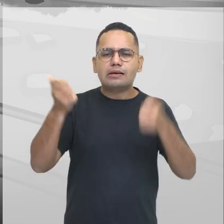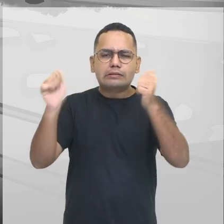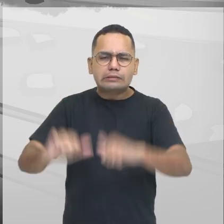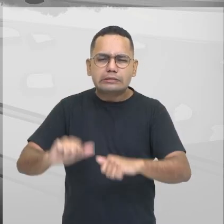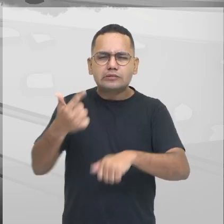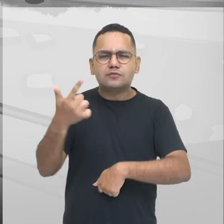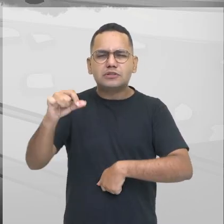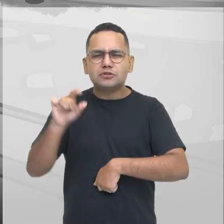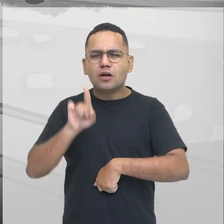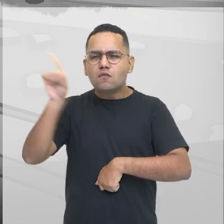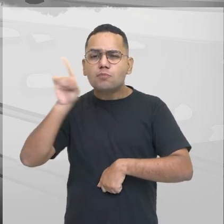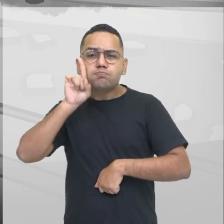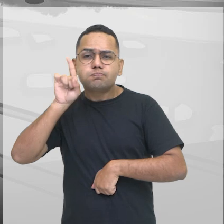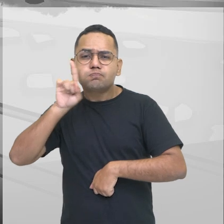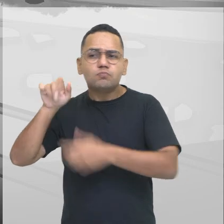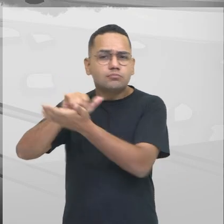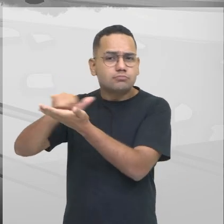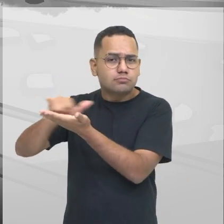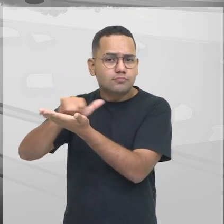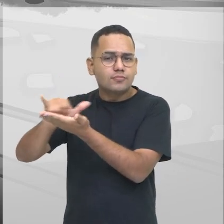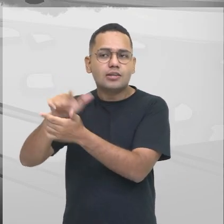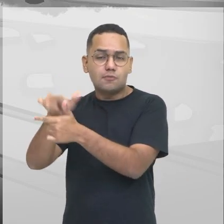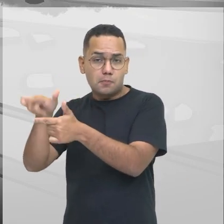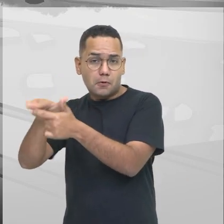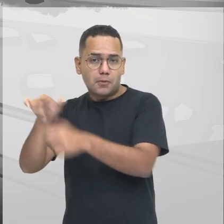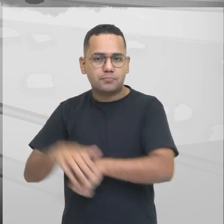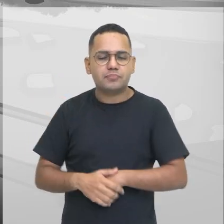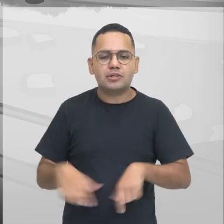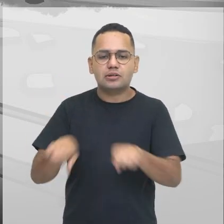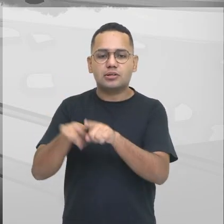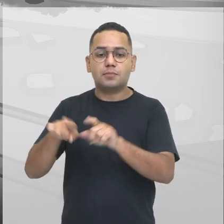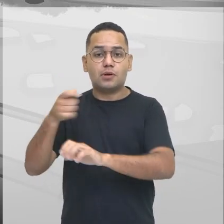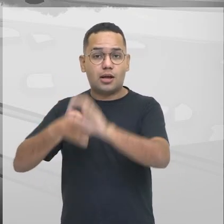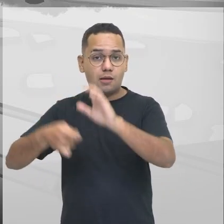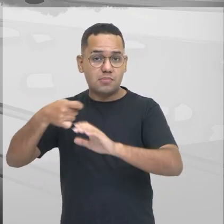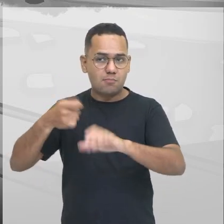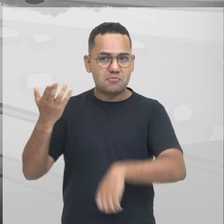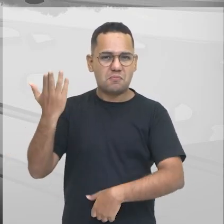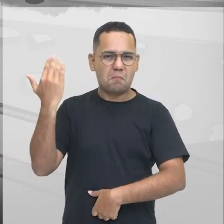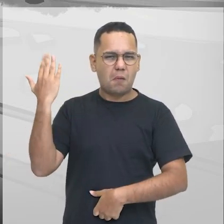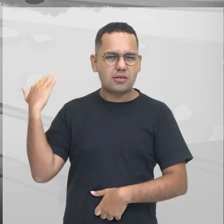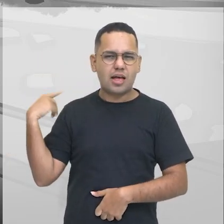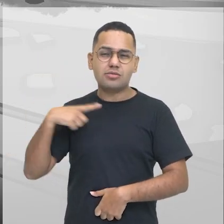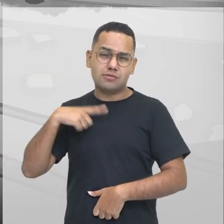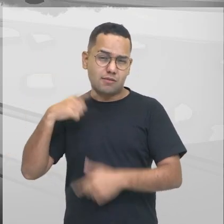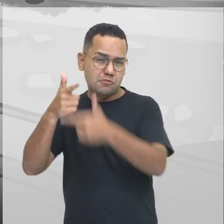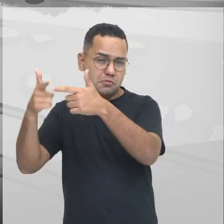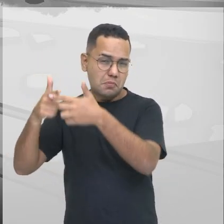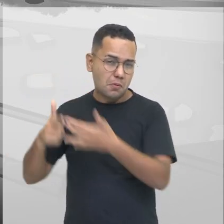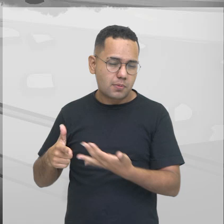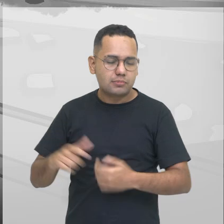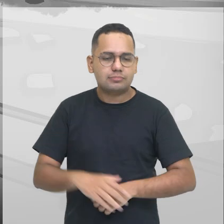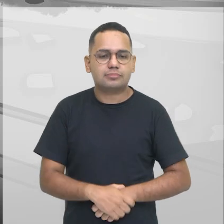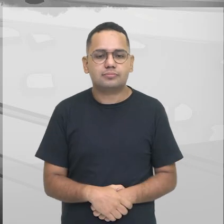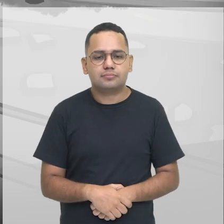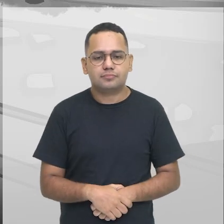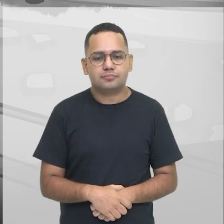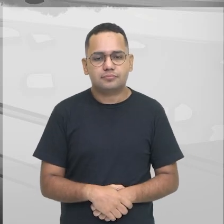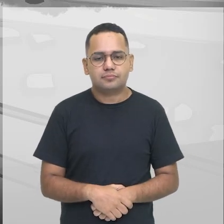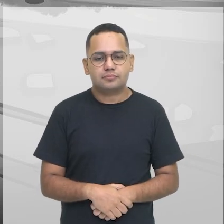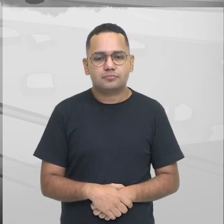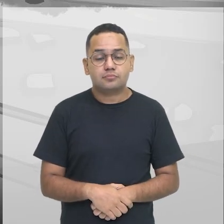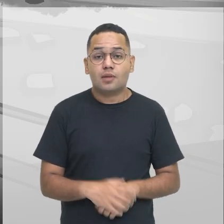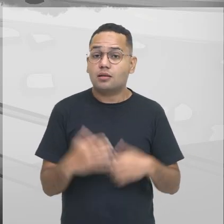de Valores de Nova York e a crise do capitalismo como a gente conhecia naquela época, tá, gente? Então, se